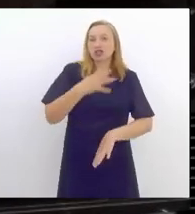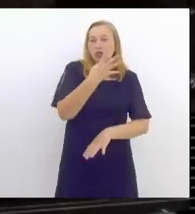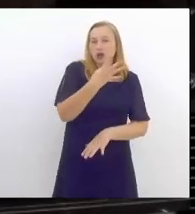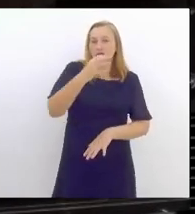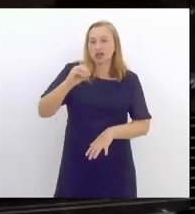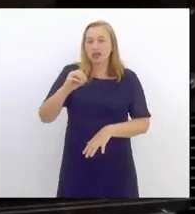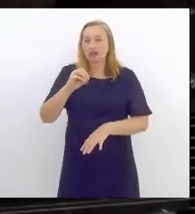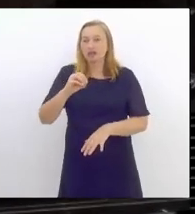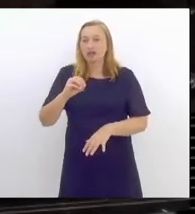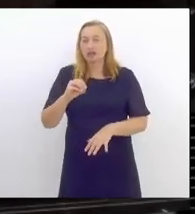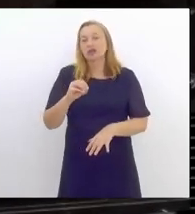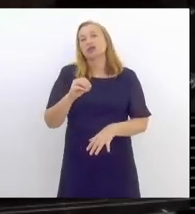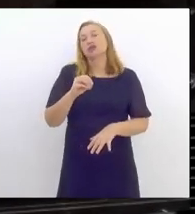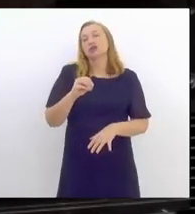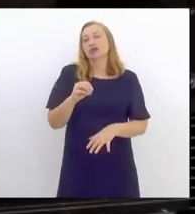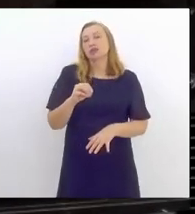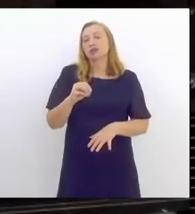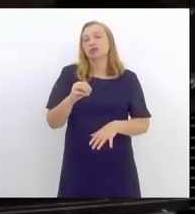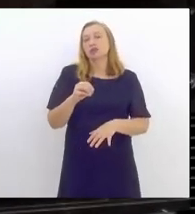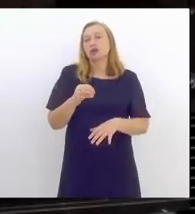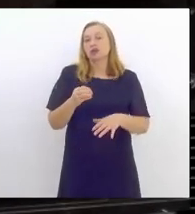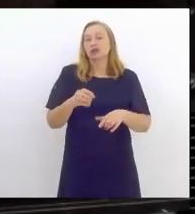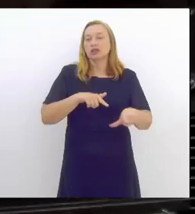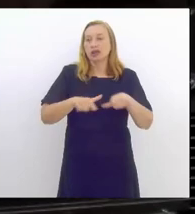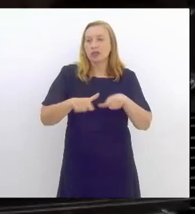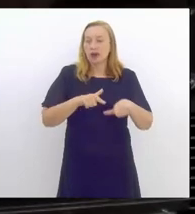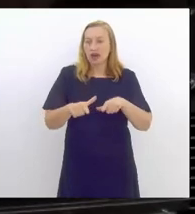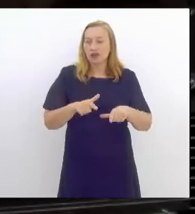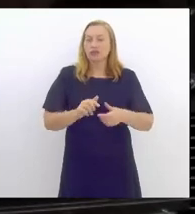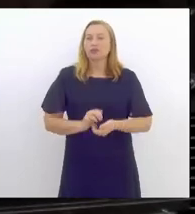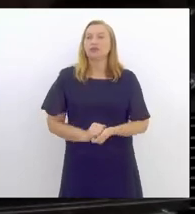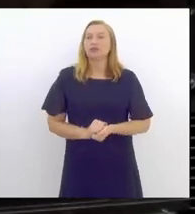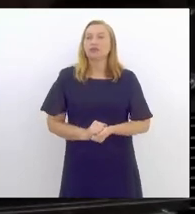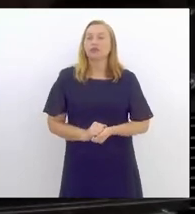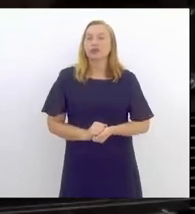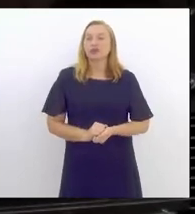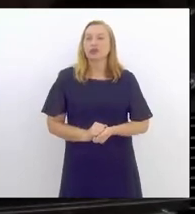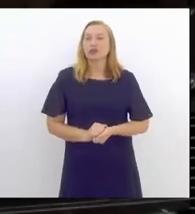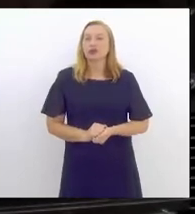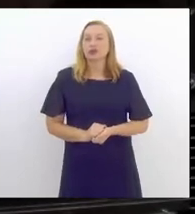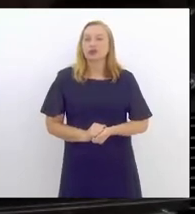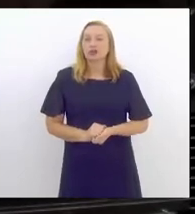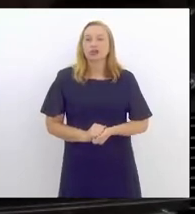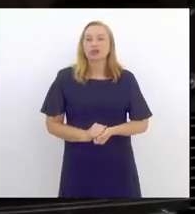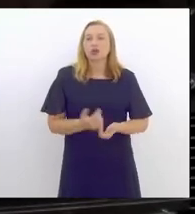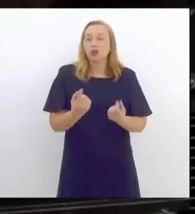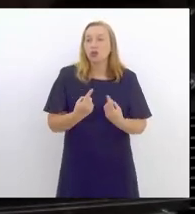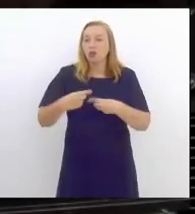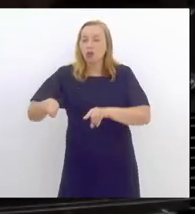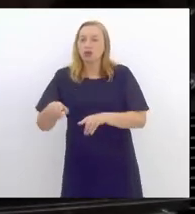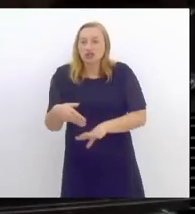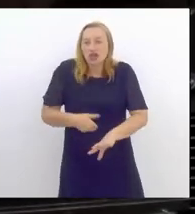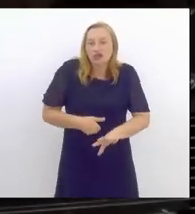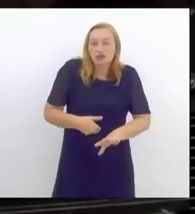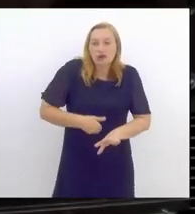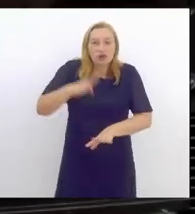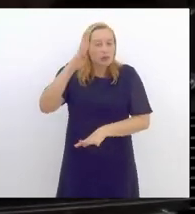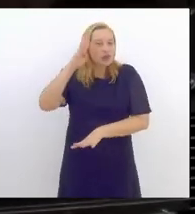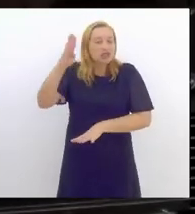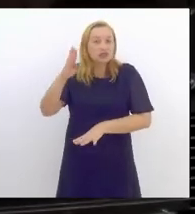criados. Além de estimular a geração de emprego, o combate à fome é um dos pilares da minha